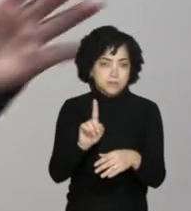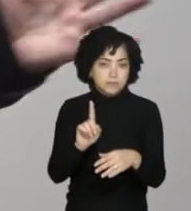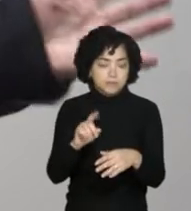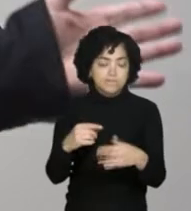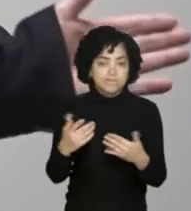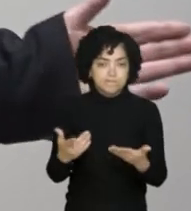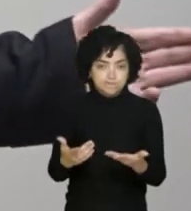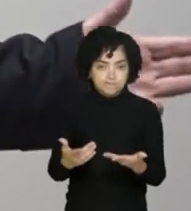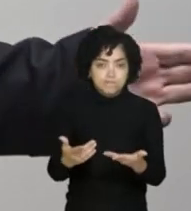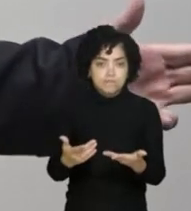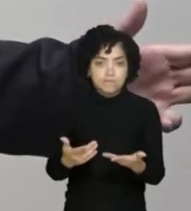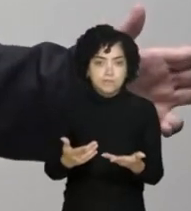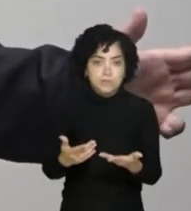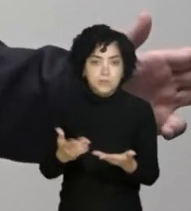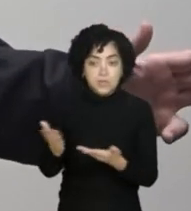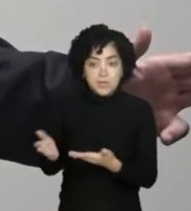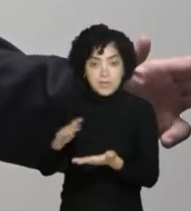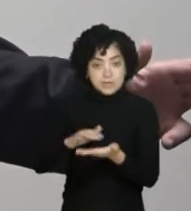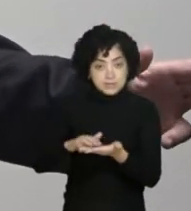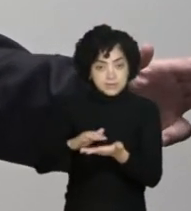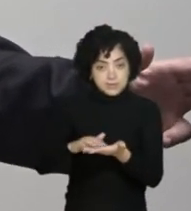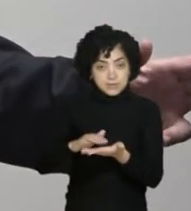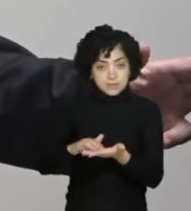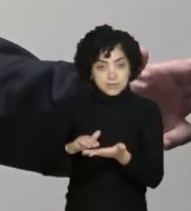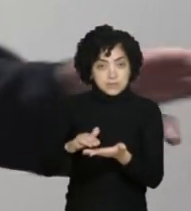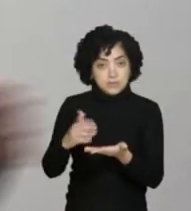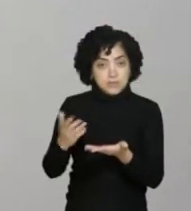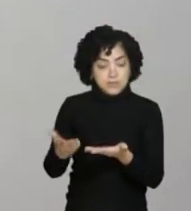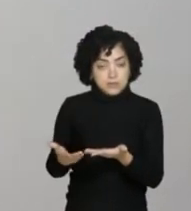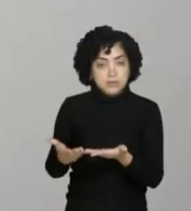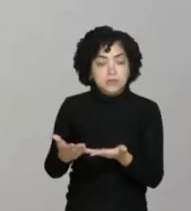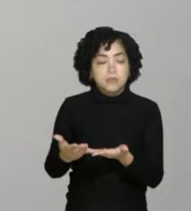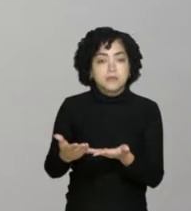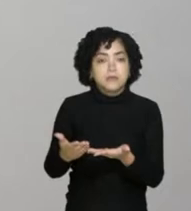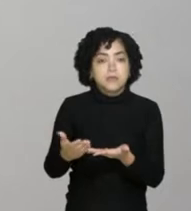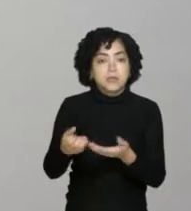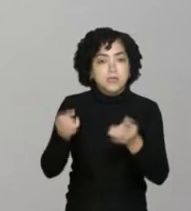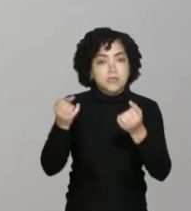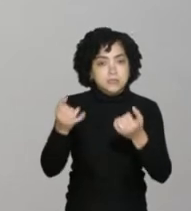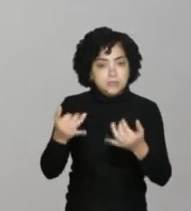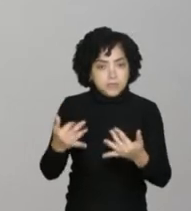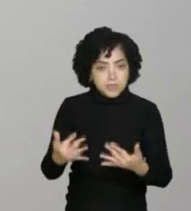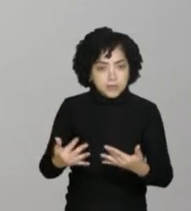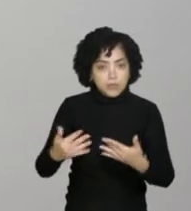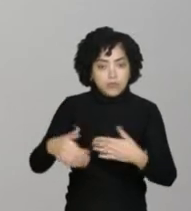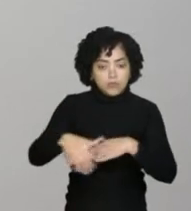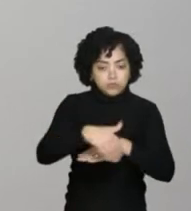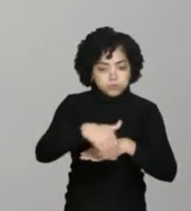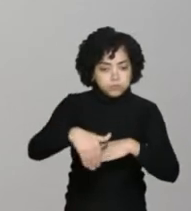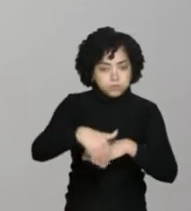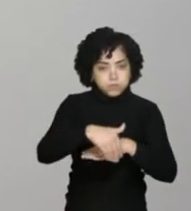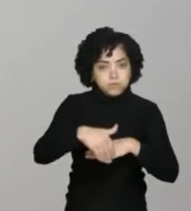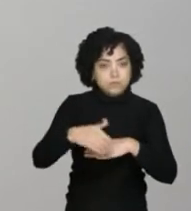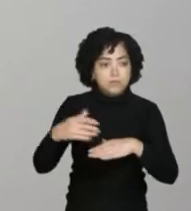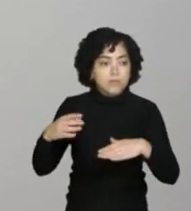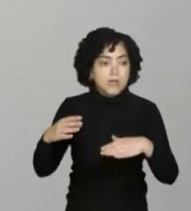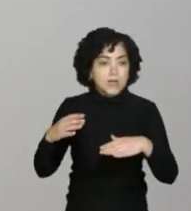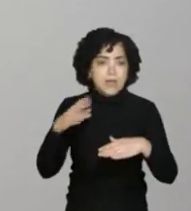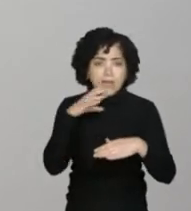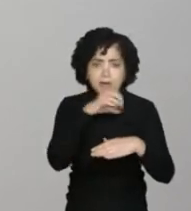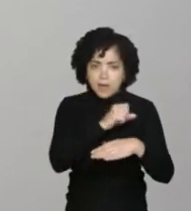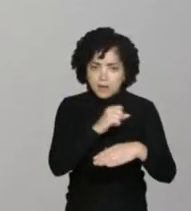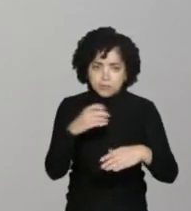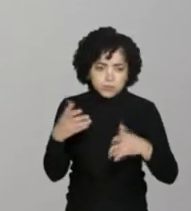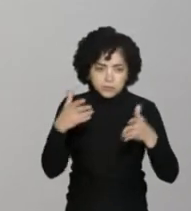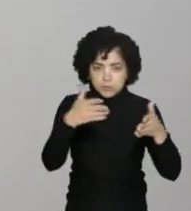O Google, a secretária eletrônica, vai informando os caminhoneiros que é uma passagem rápida para chegar a Vidal Ramos,